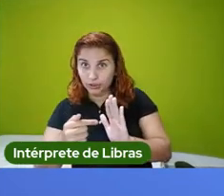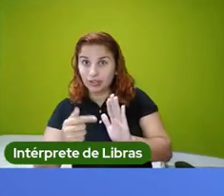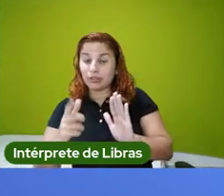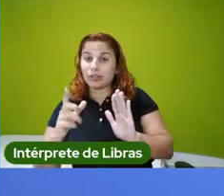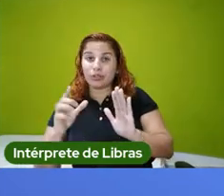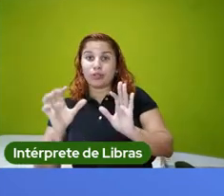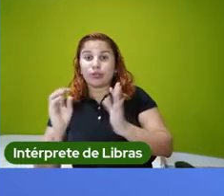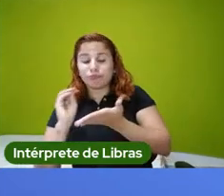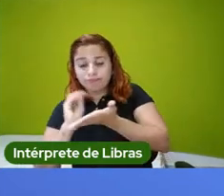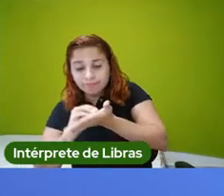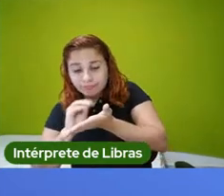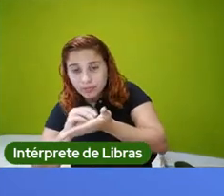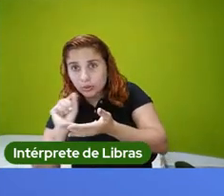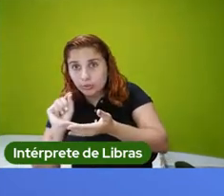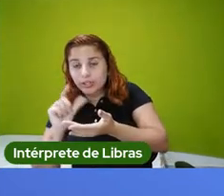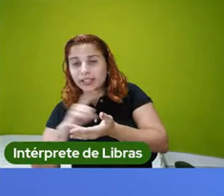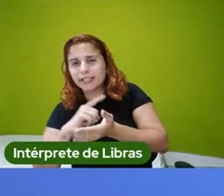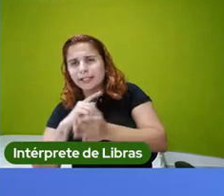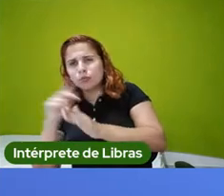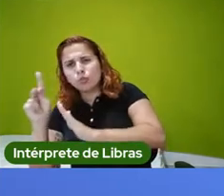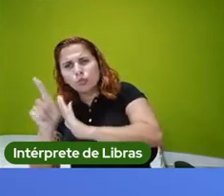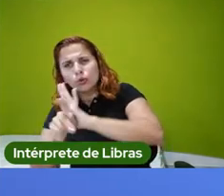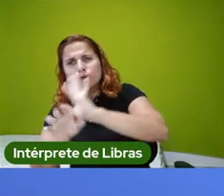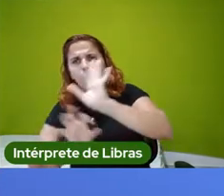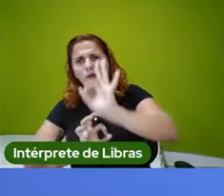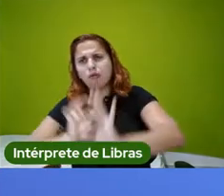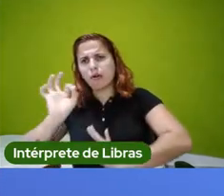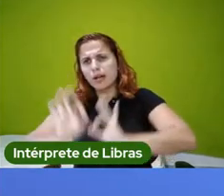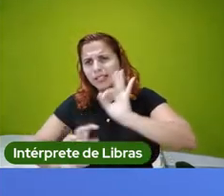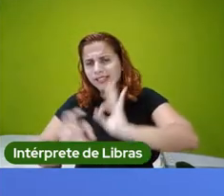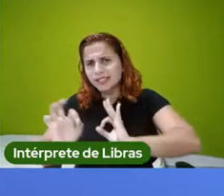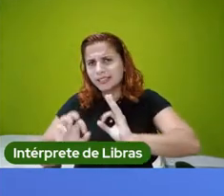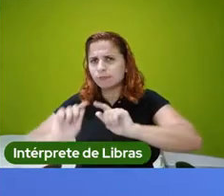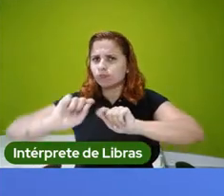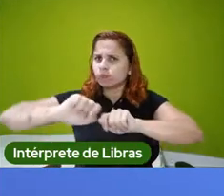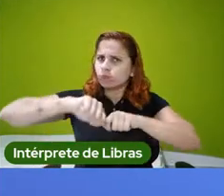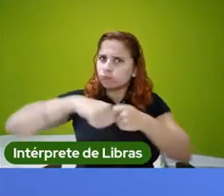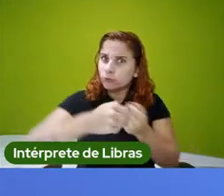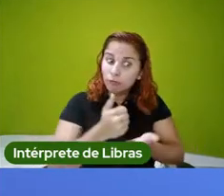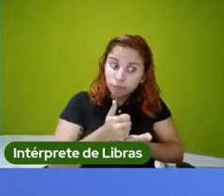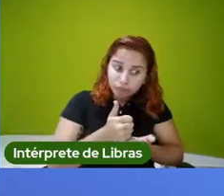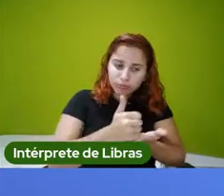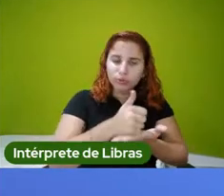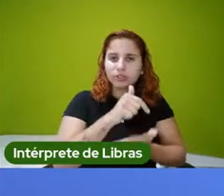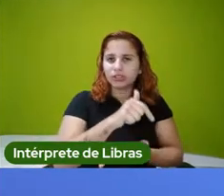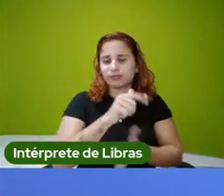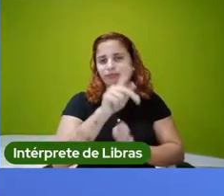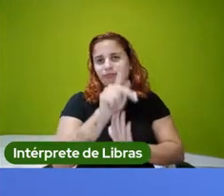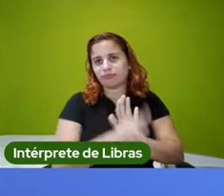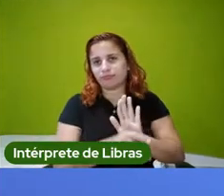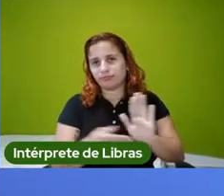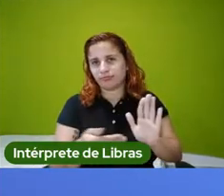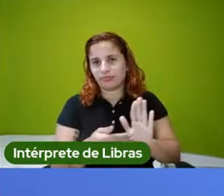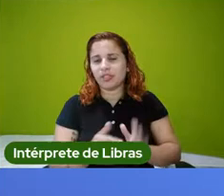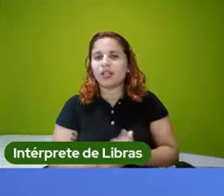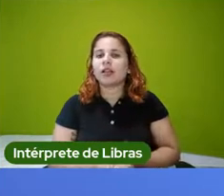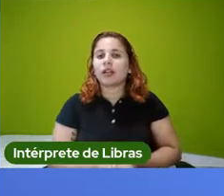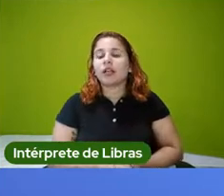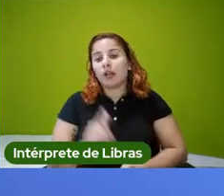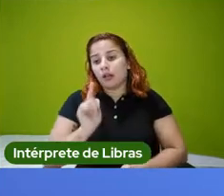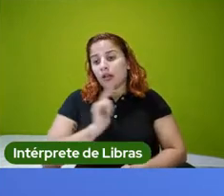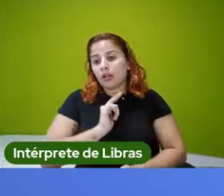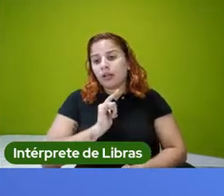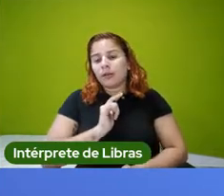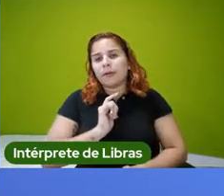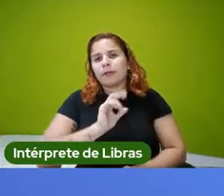que reúna as diversas ações e políticas públicas, ele vai ser muito pouco efetivo. Como tem sido, né? Alguns